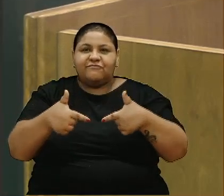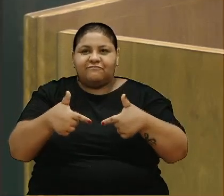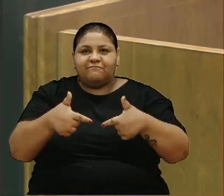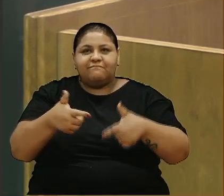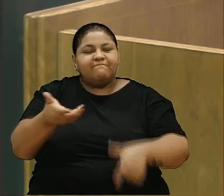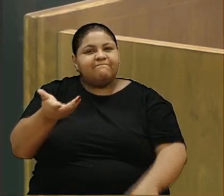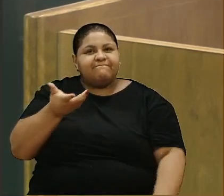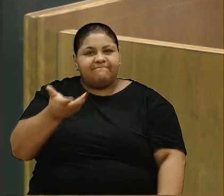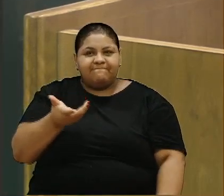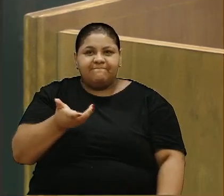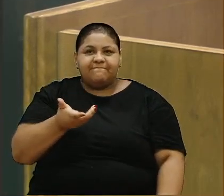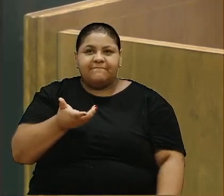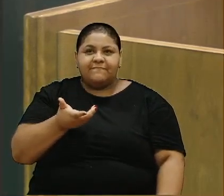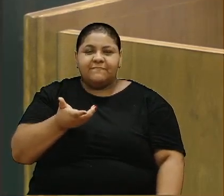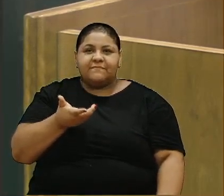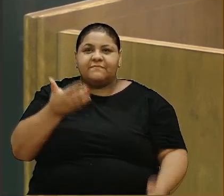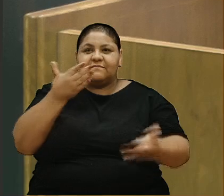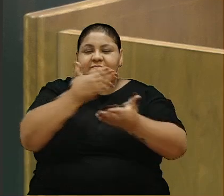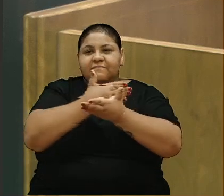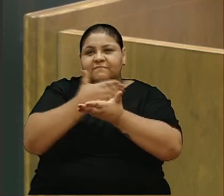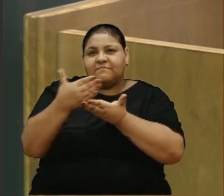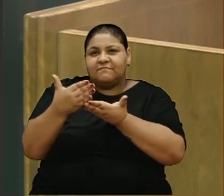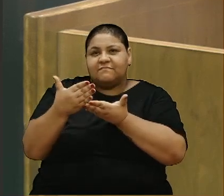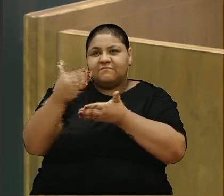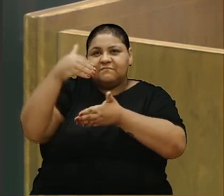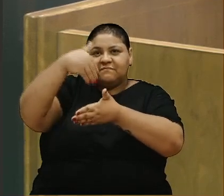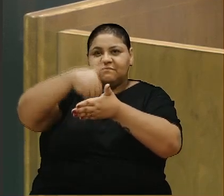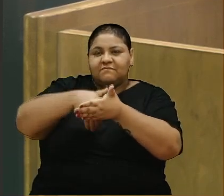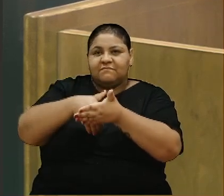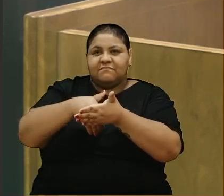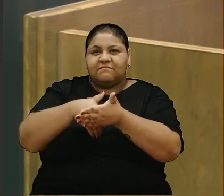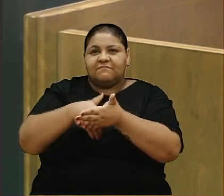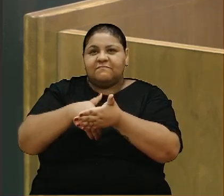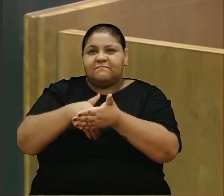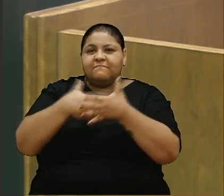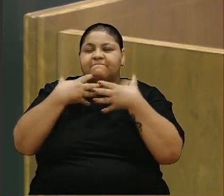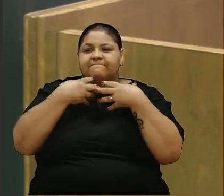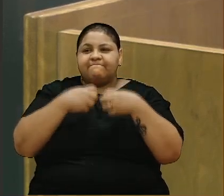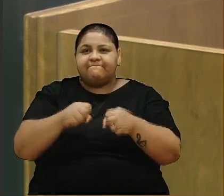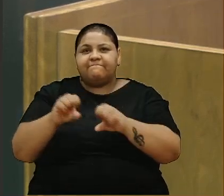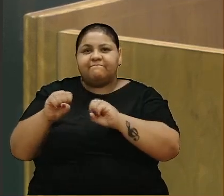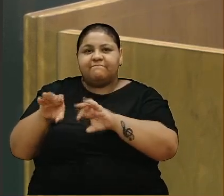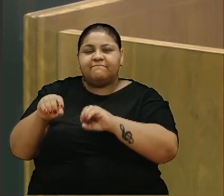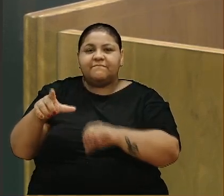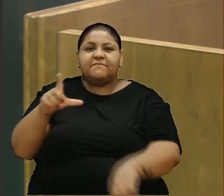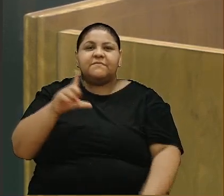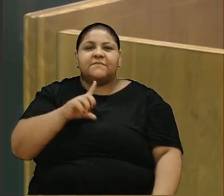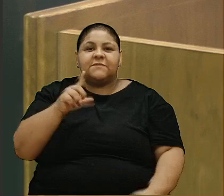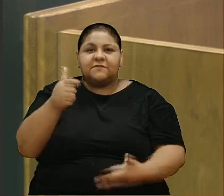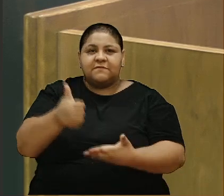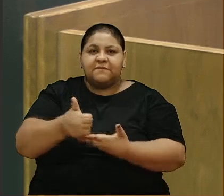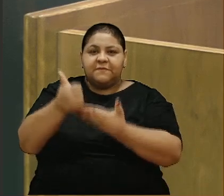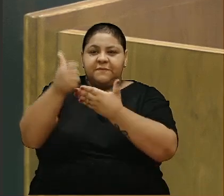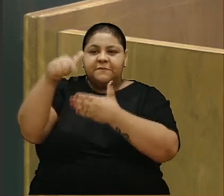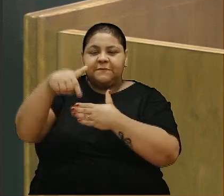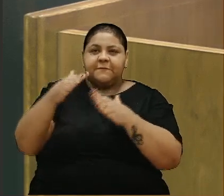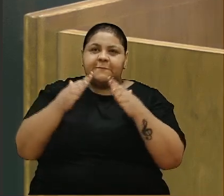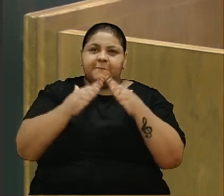pretende introduzir e produzir dentro da Secretaria de Educação, e que a gente tenha o apoio desta